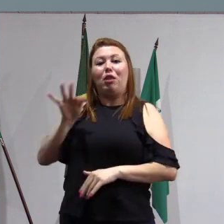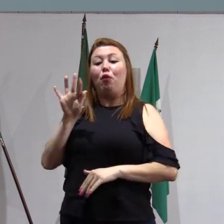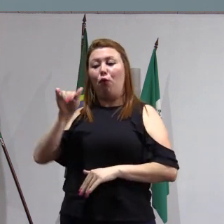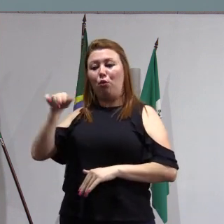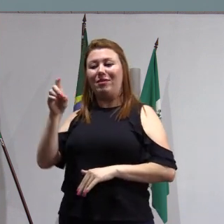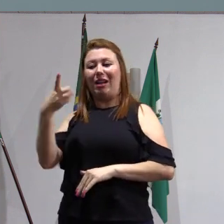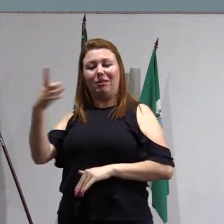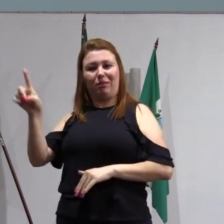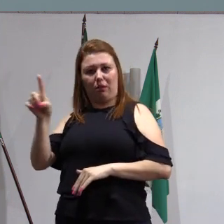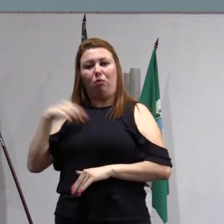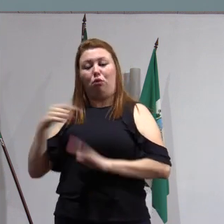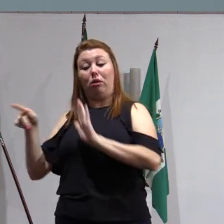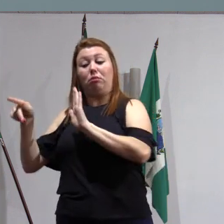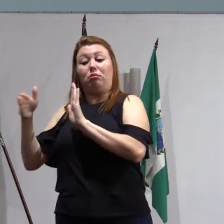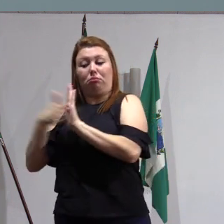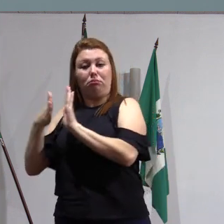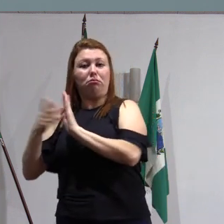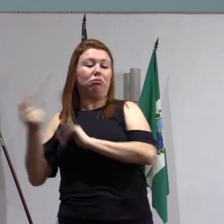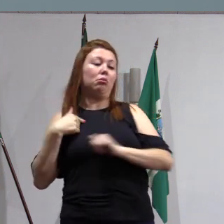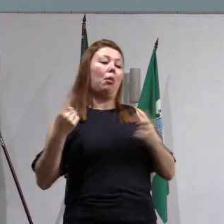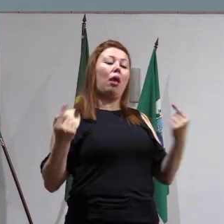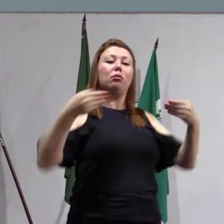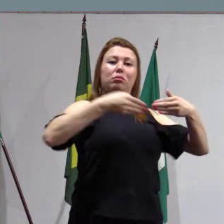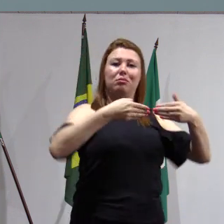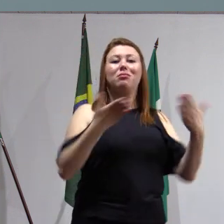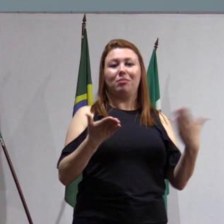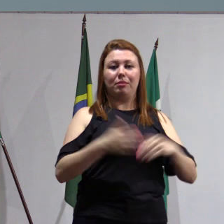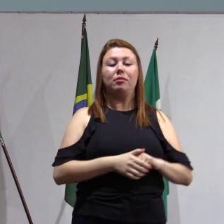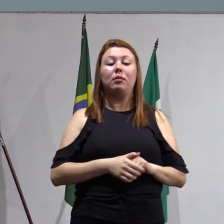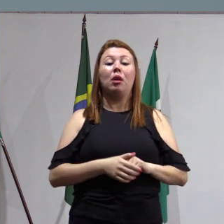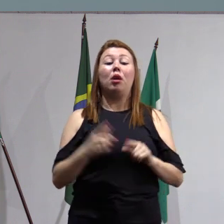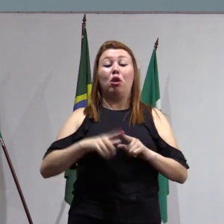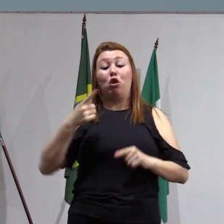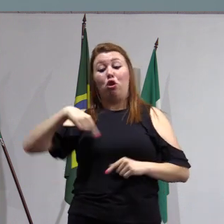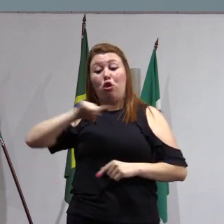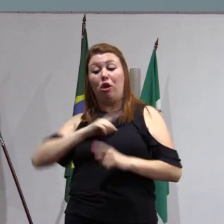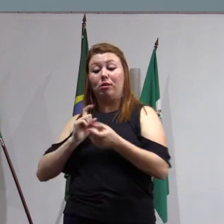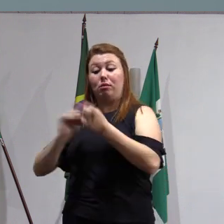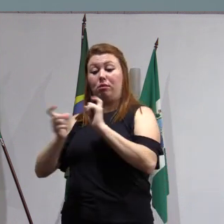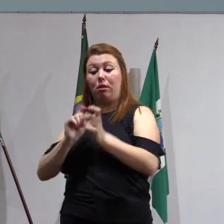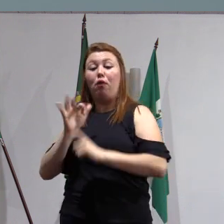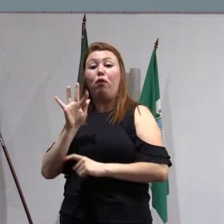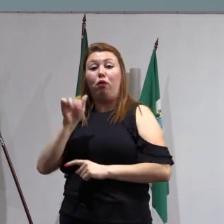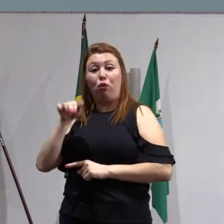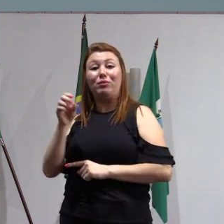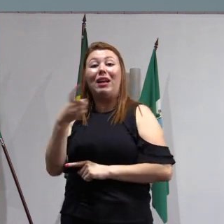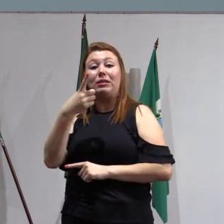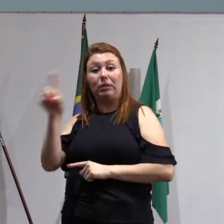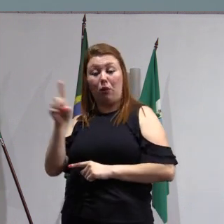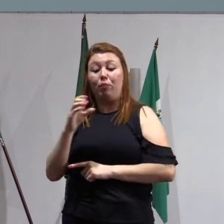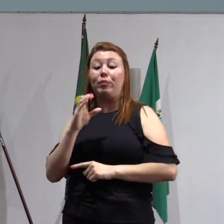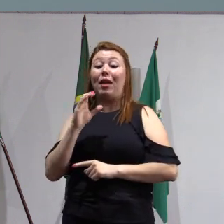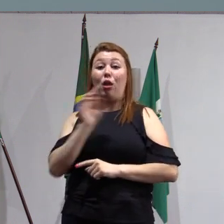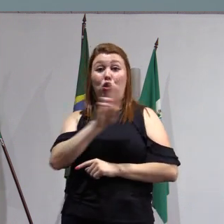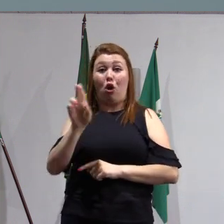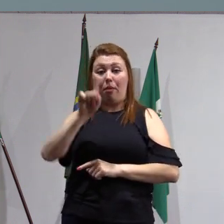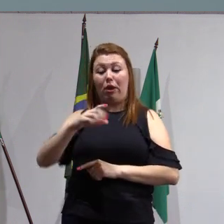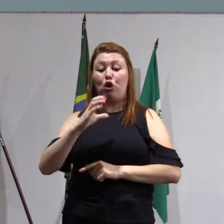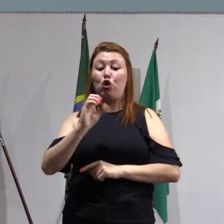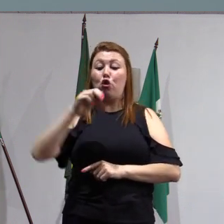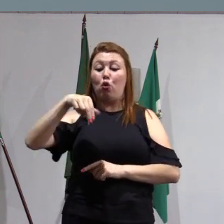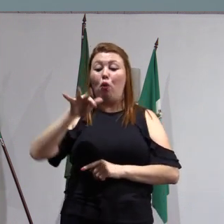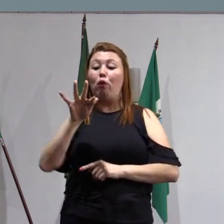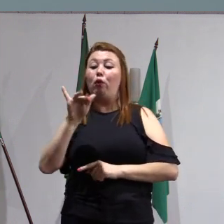necessariamente neste programa. Né? O Conselho das Fundações, o Conselho Nacional das Fundações de Apoio, o CONFIS, reúne mais de 90